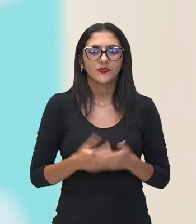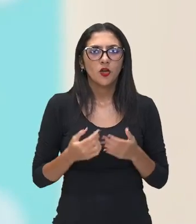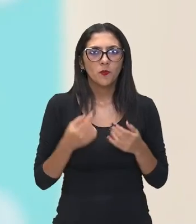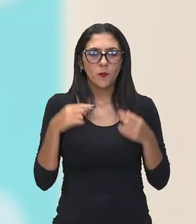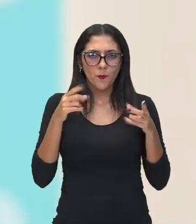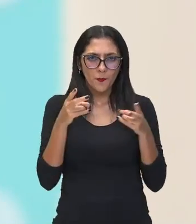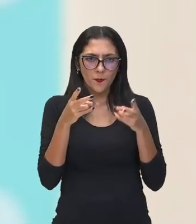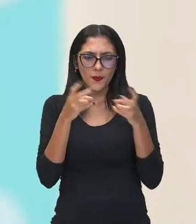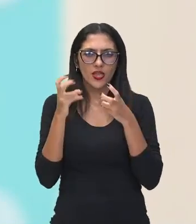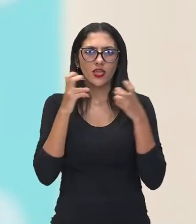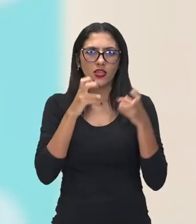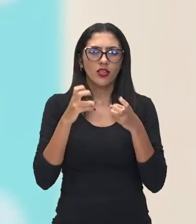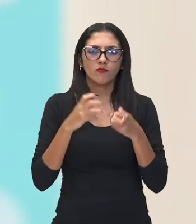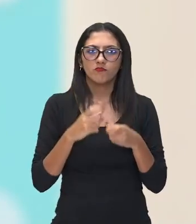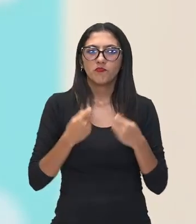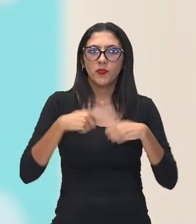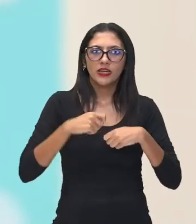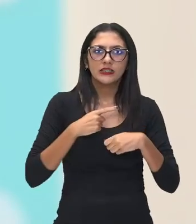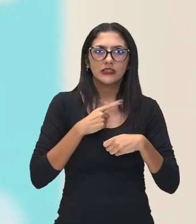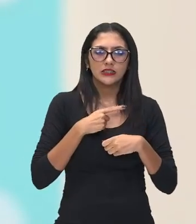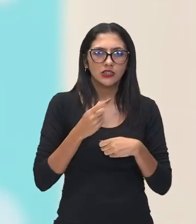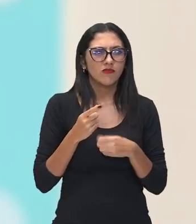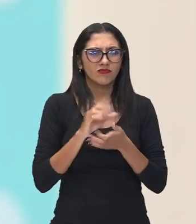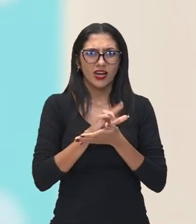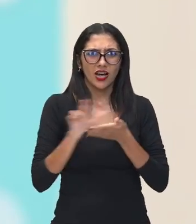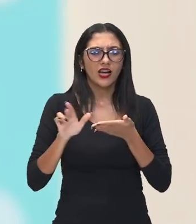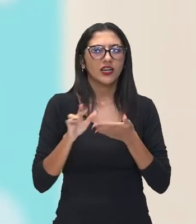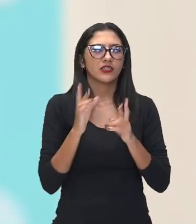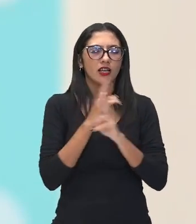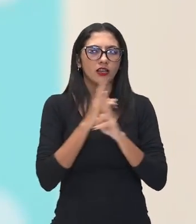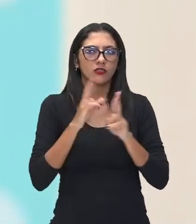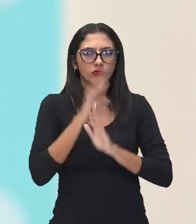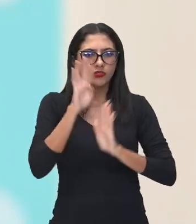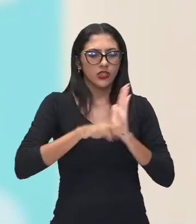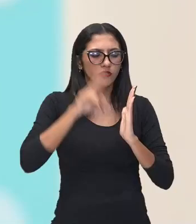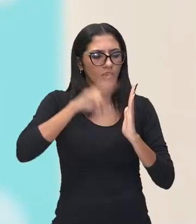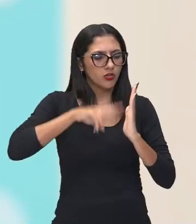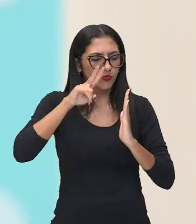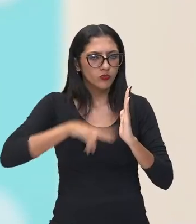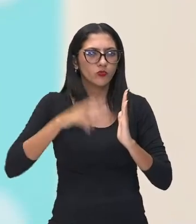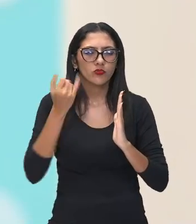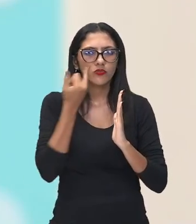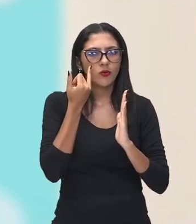gente deve fazer muitas inferências, a gente não deve ler só